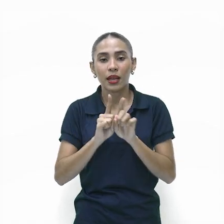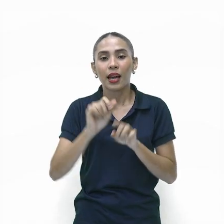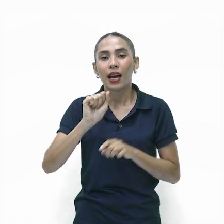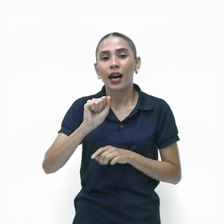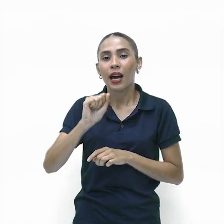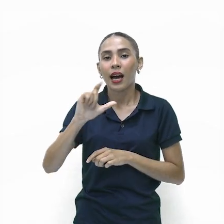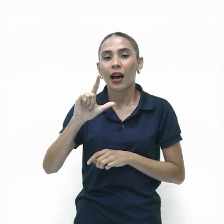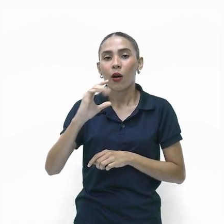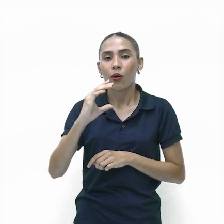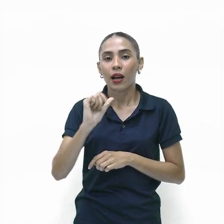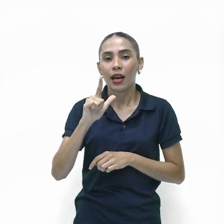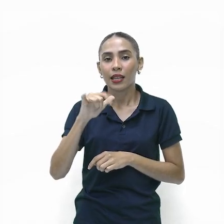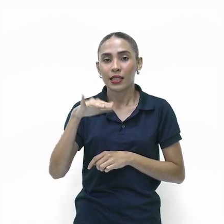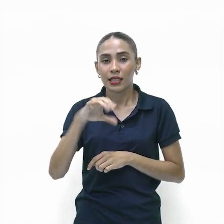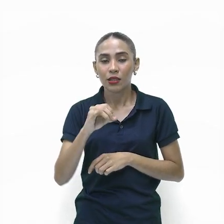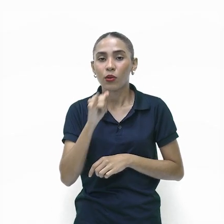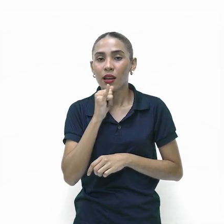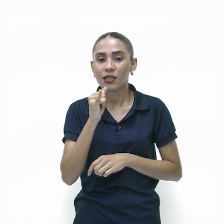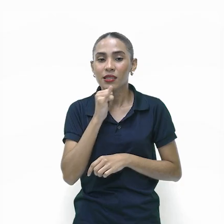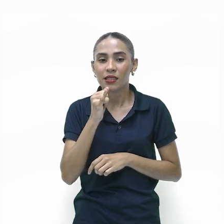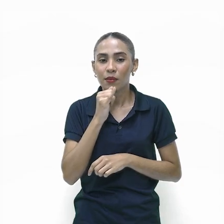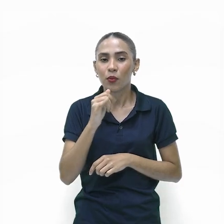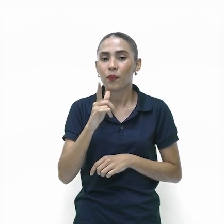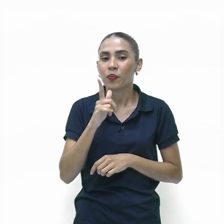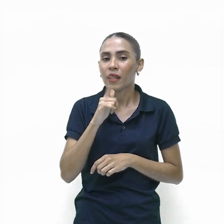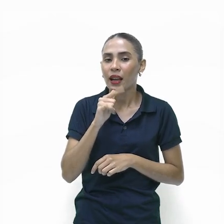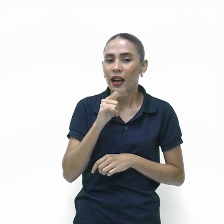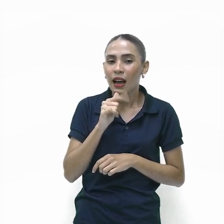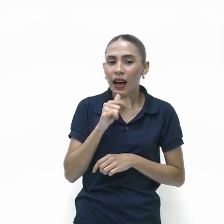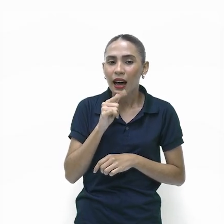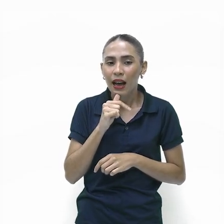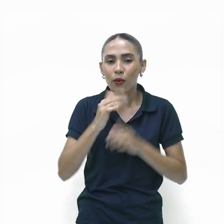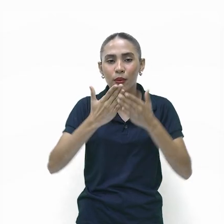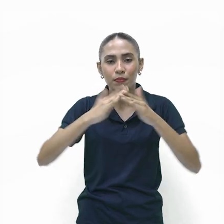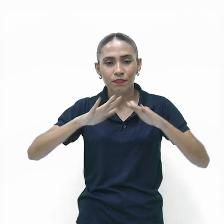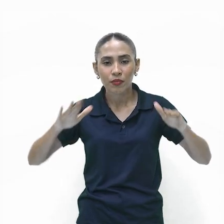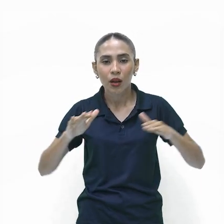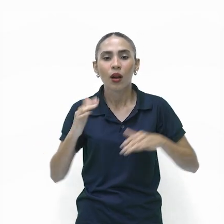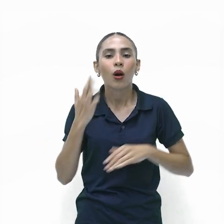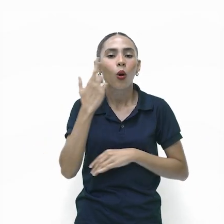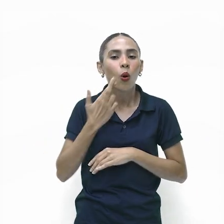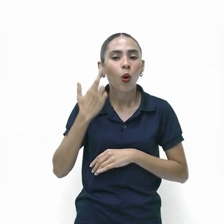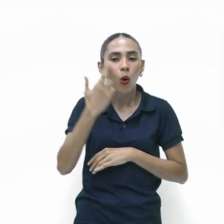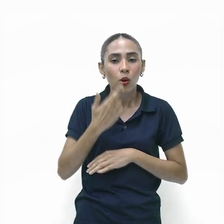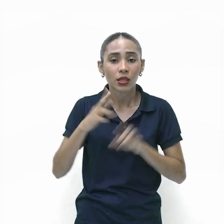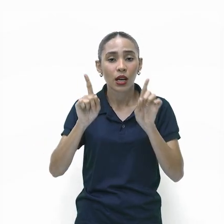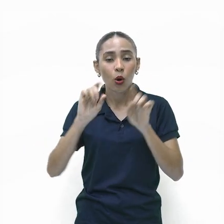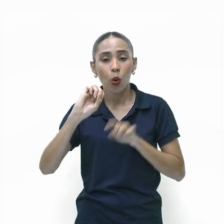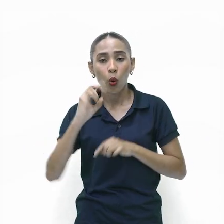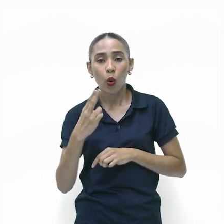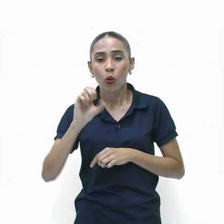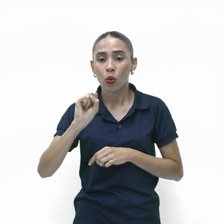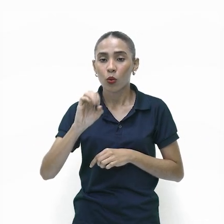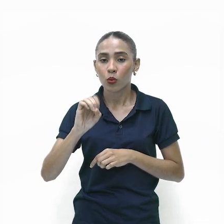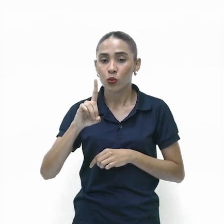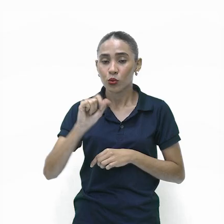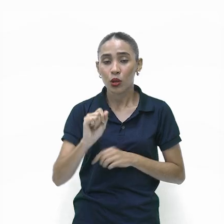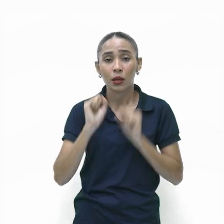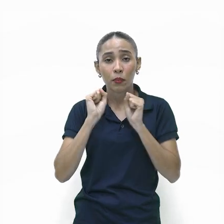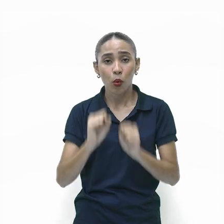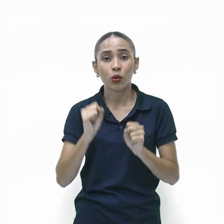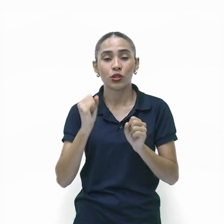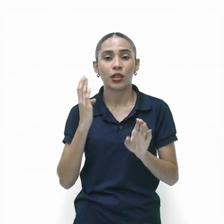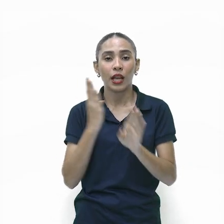por exemplo, lagoas de cor-de-rosa, lagoas de soda, onde nós podemos encontrar micróbios que gostam de